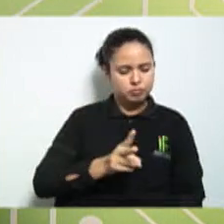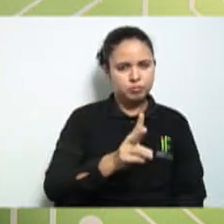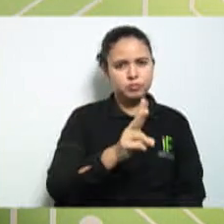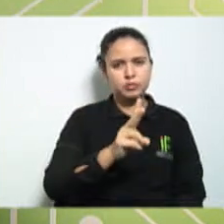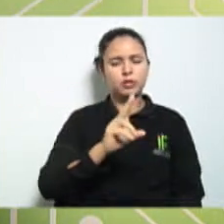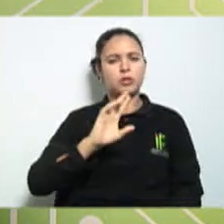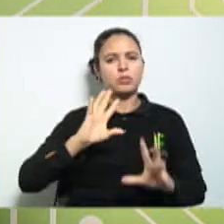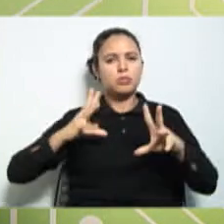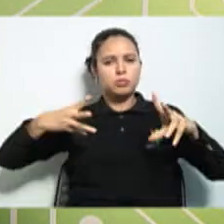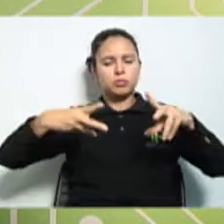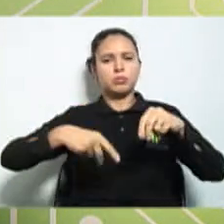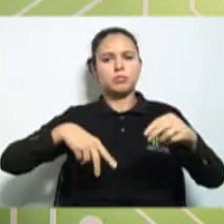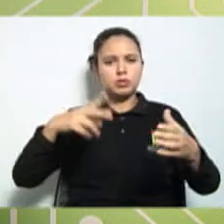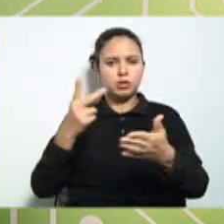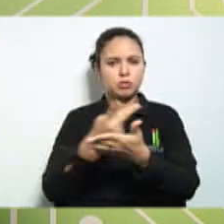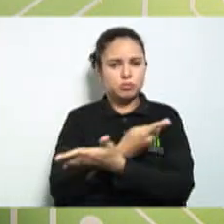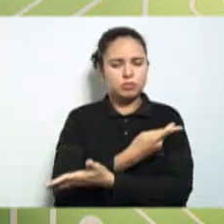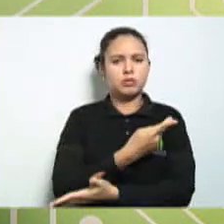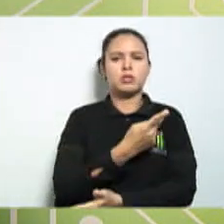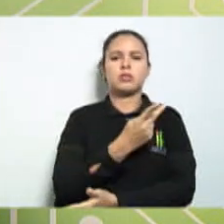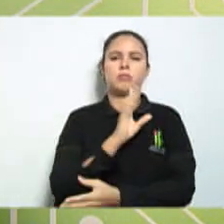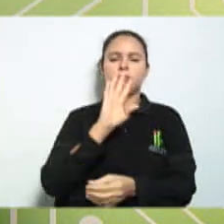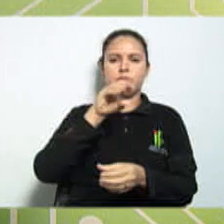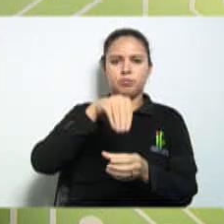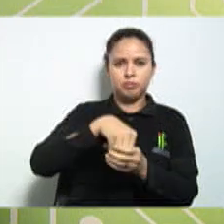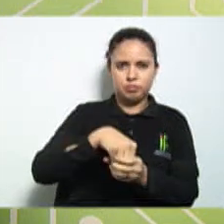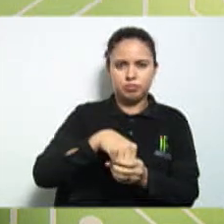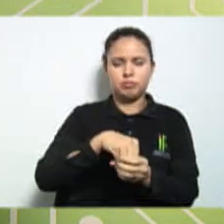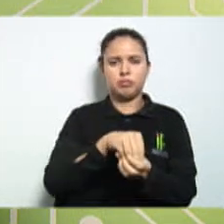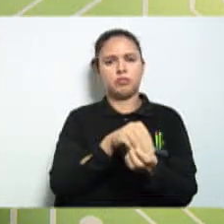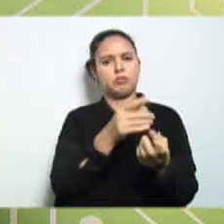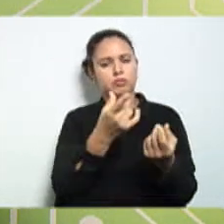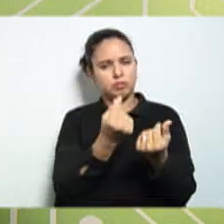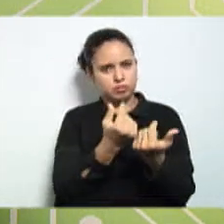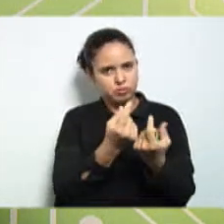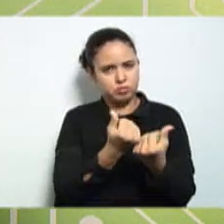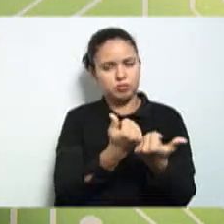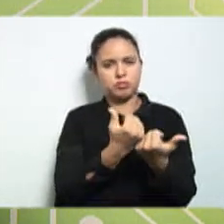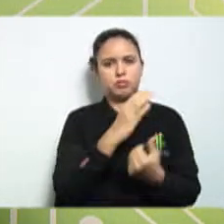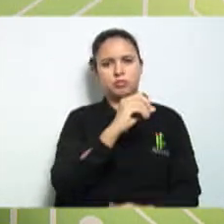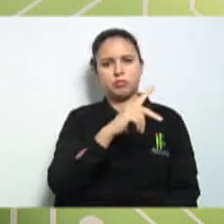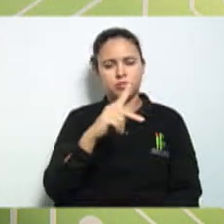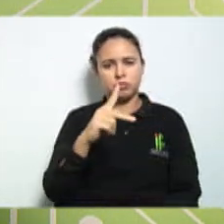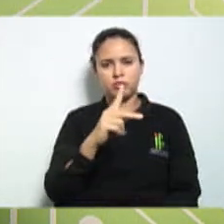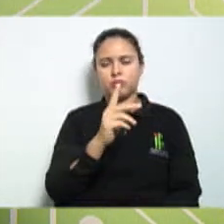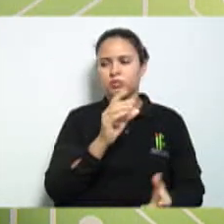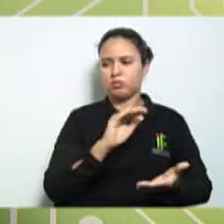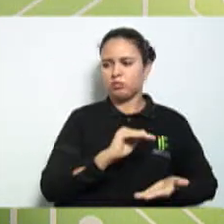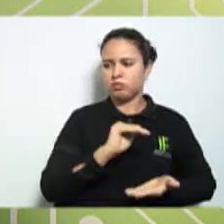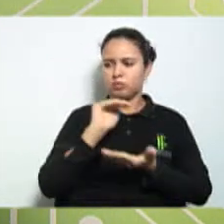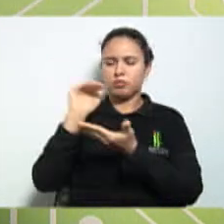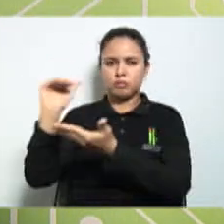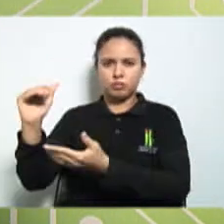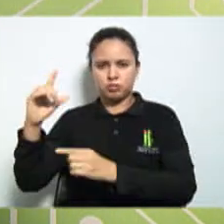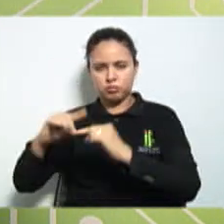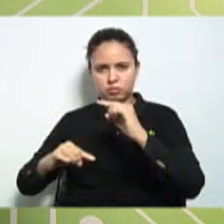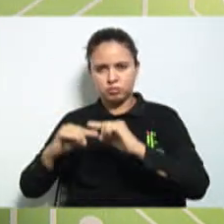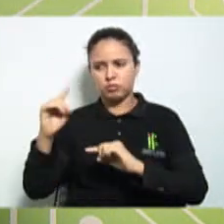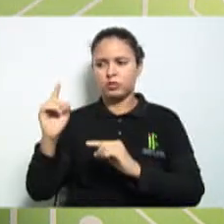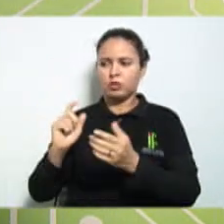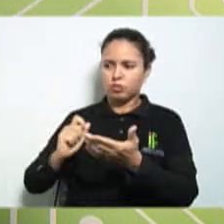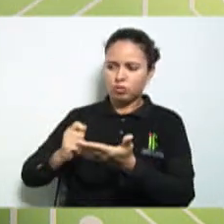que alteram o patrimônio da entidade, ou seja, entrega de produtos, compra de um imóvel para